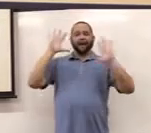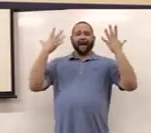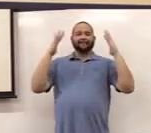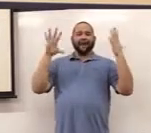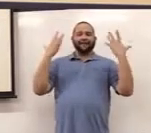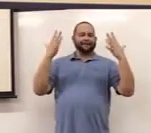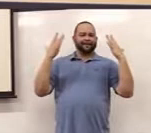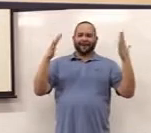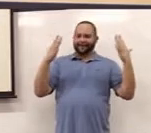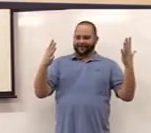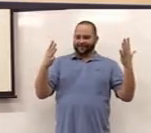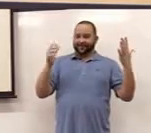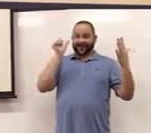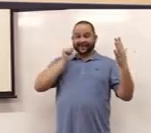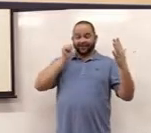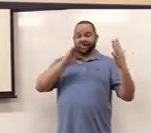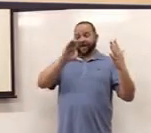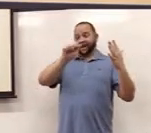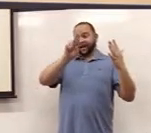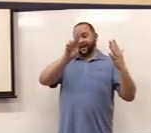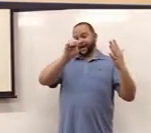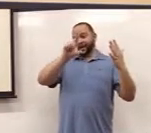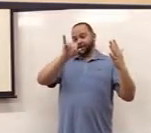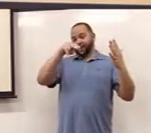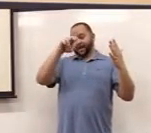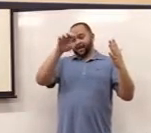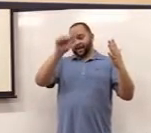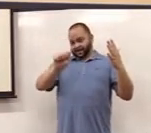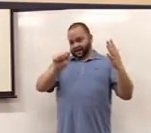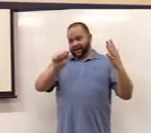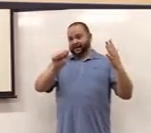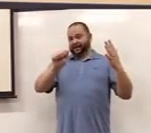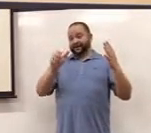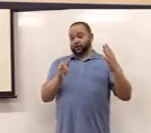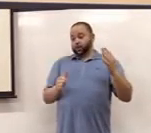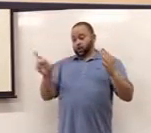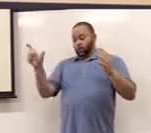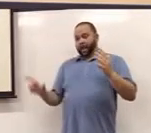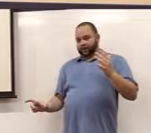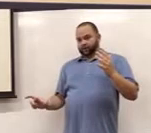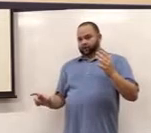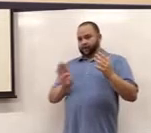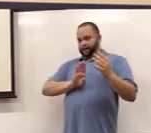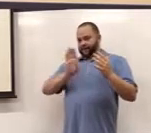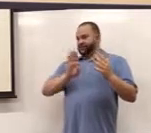estavam aplaudindo isso, e a Caroline, que é a Carolina, que é a contralto, que está do lado dele,